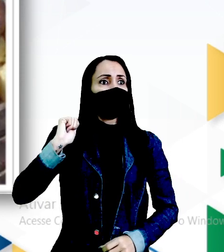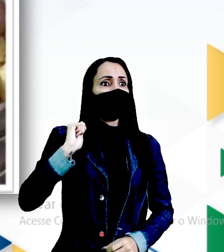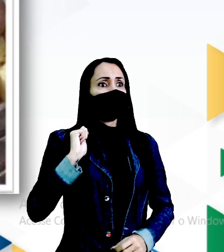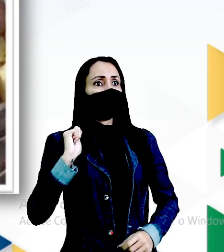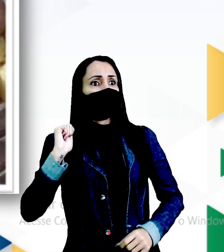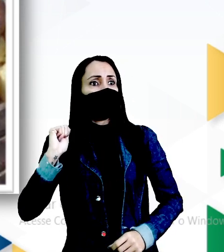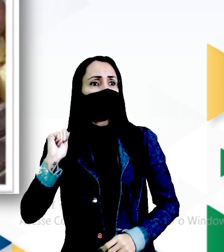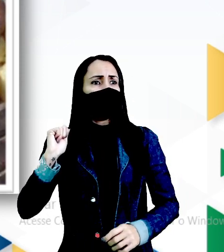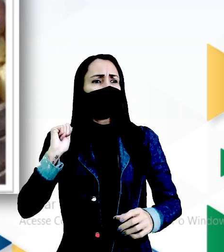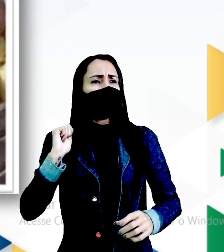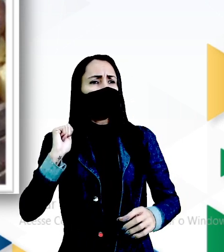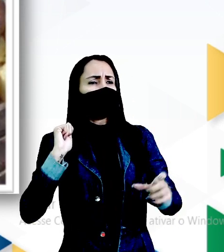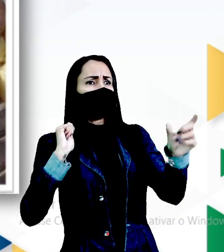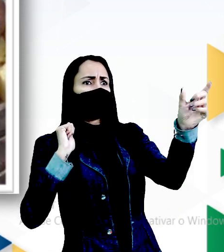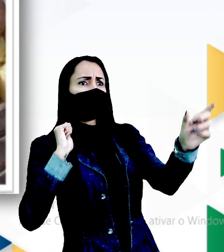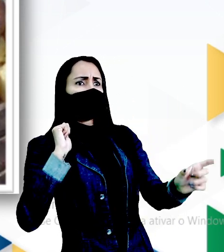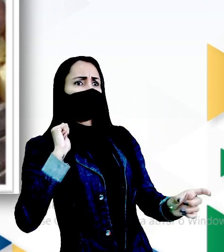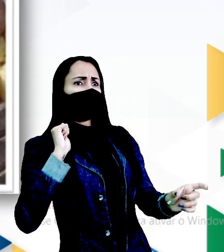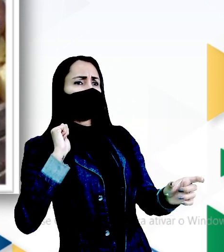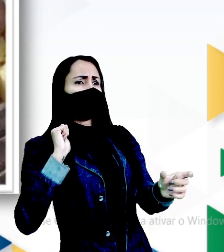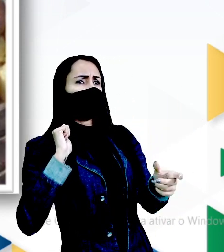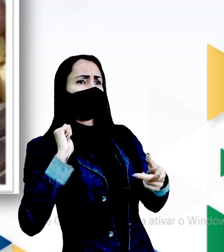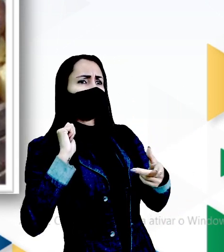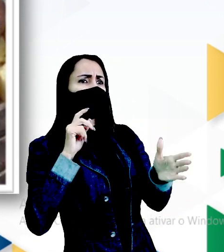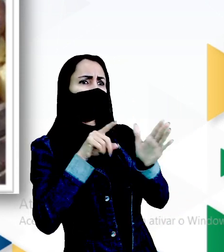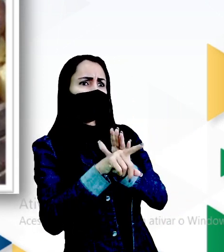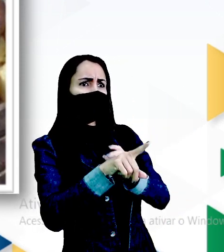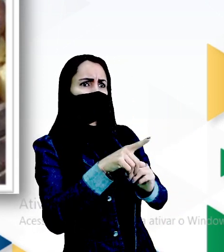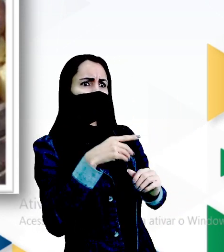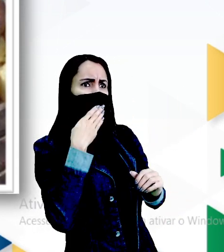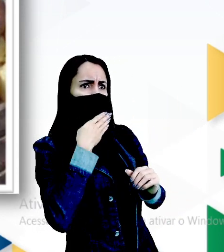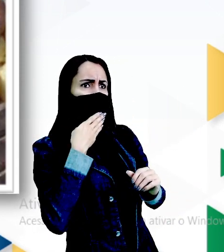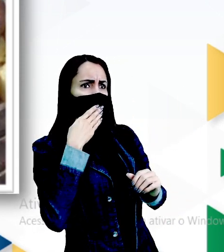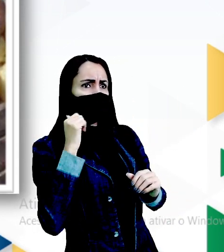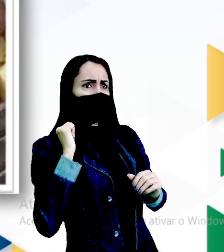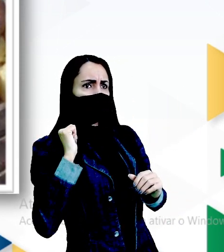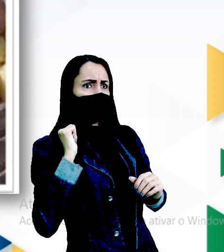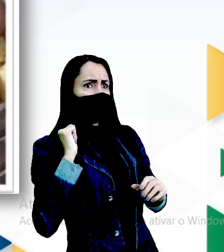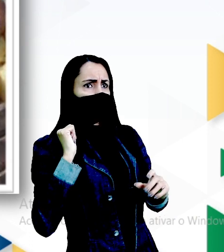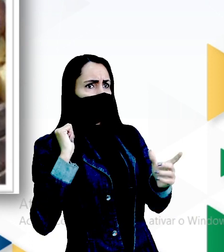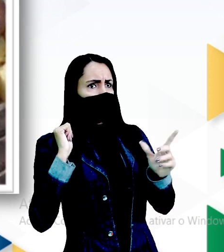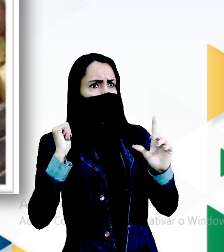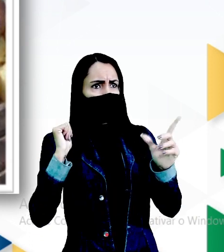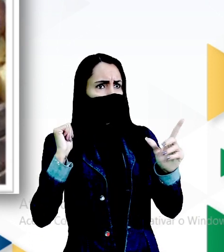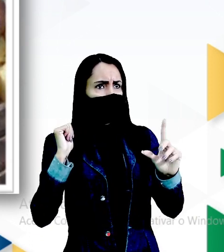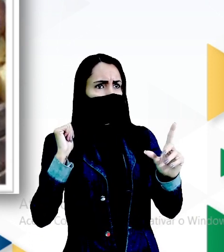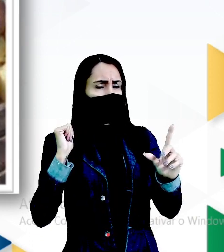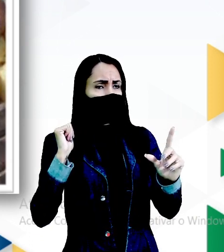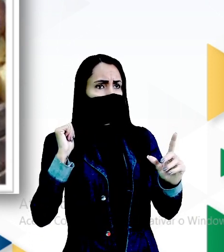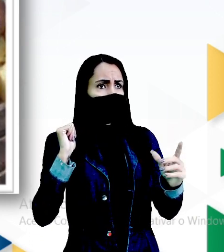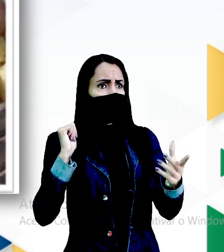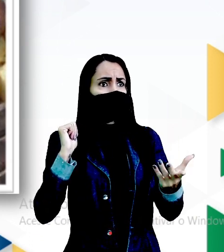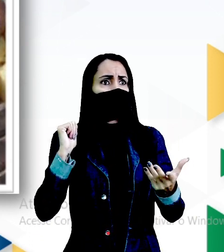um senhor perguntou: é doce? Aí ele disse: claro que não, moço. Senão eu ia gritando: